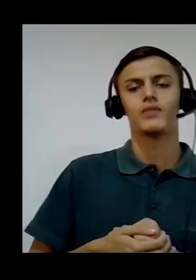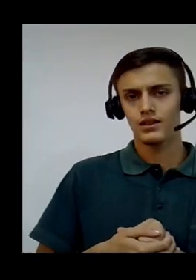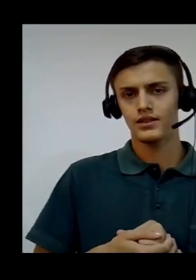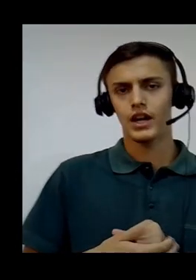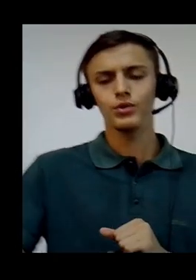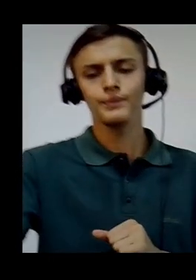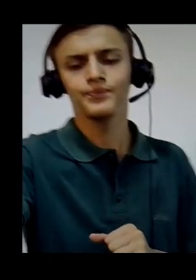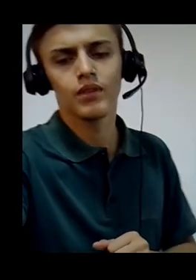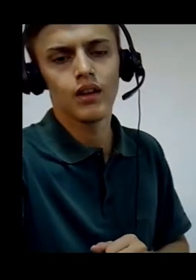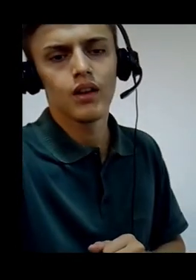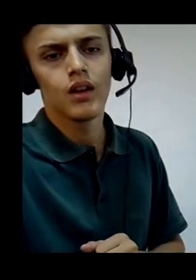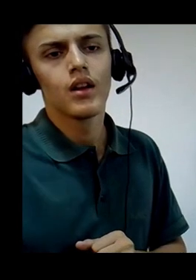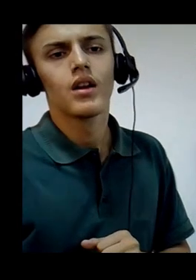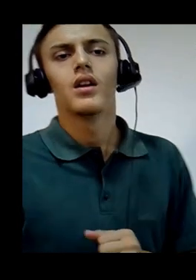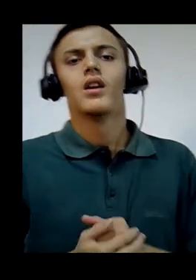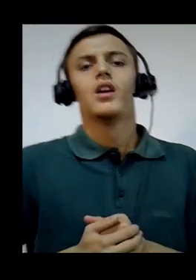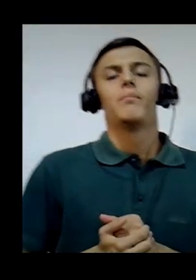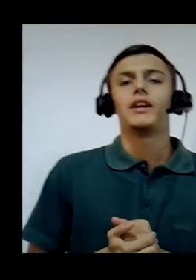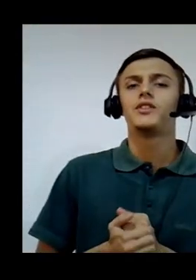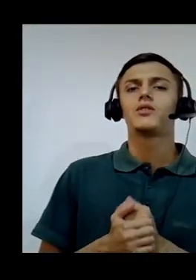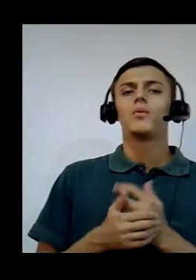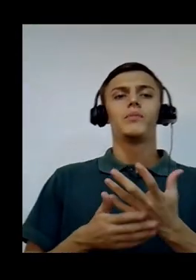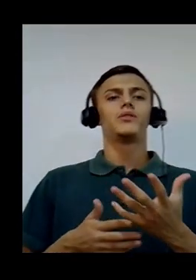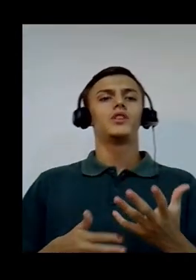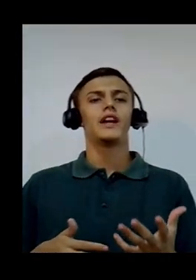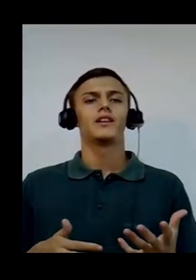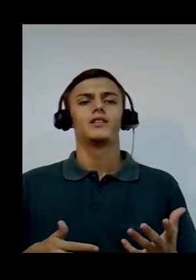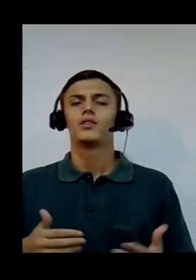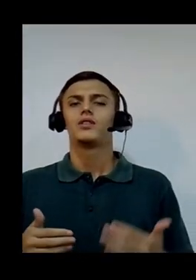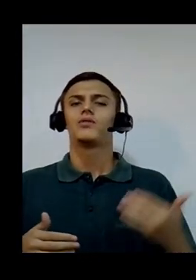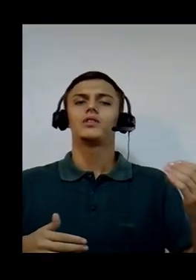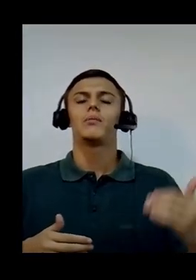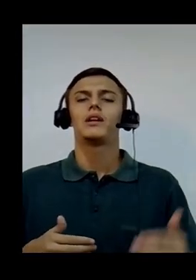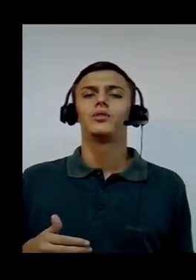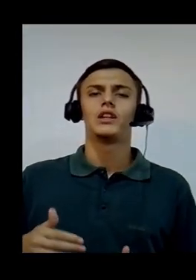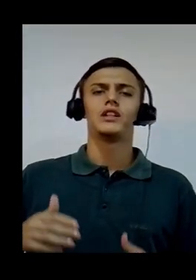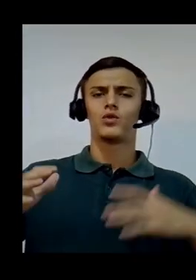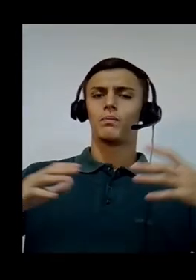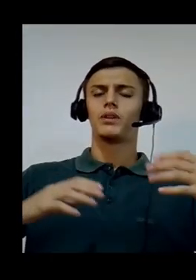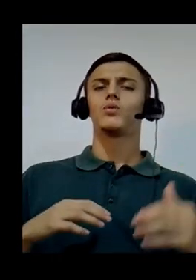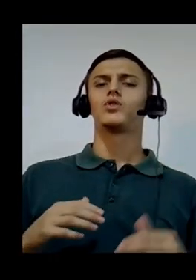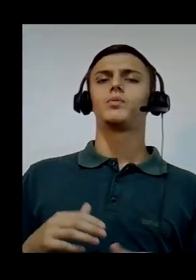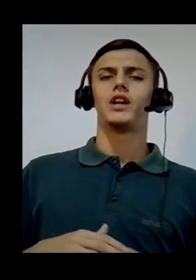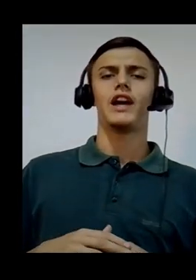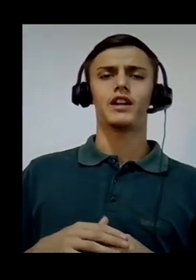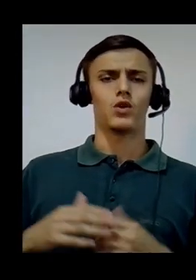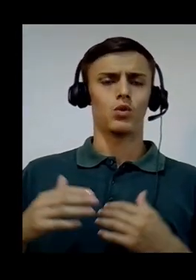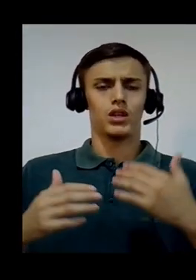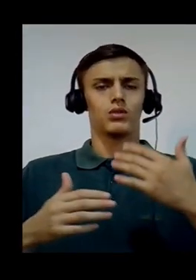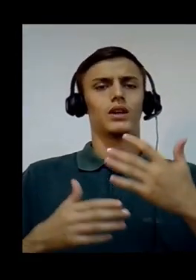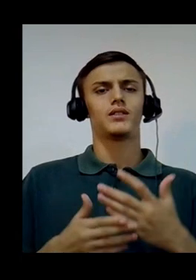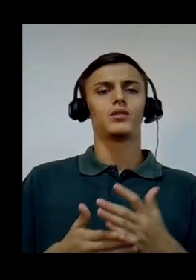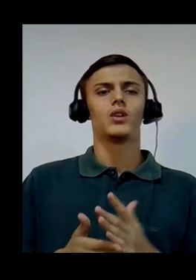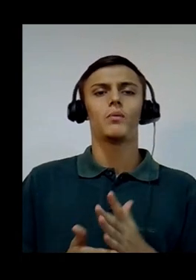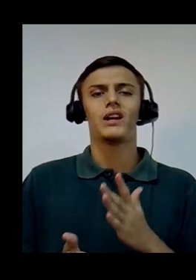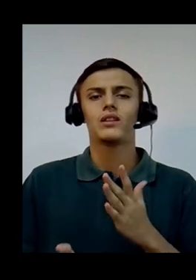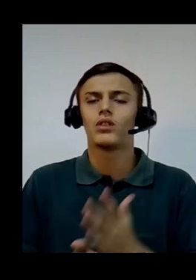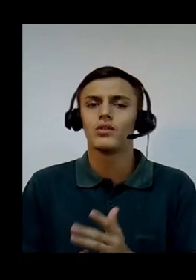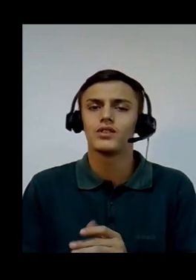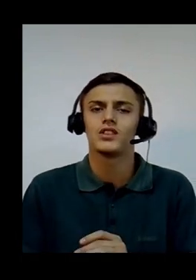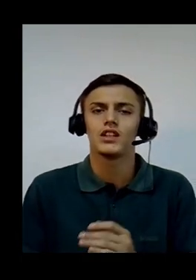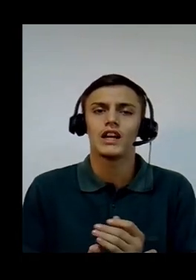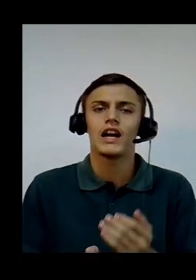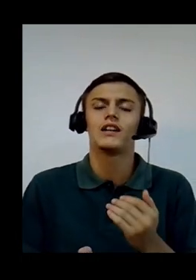contemplados, certo? Parte de descumprimento de regras. Se você vê um trabalhador ali descumprindo algum tipo de regra ou tendo um ato inseguro,